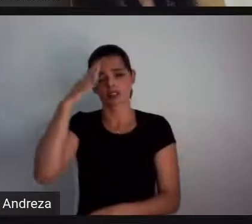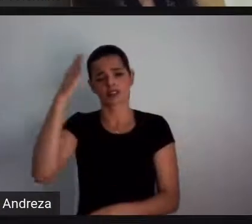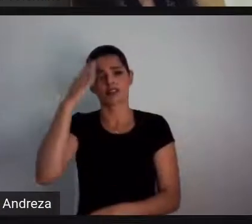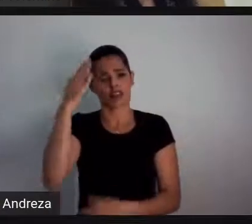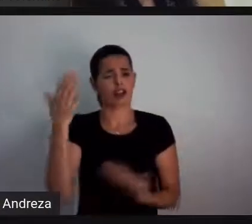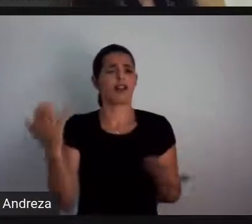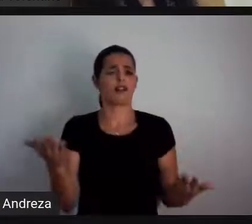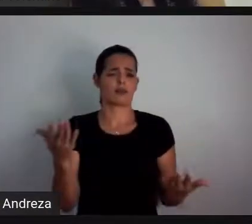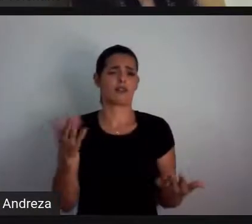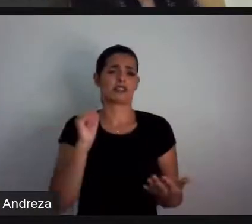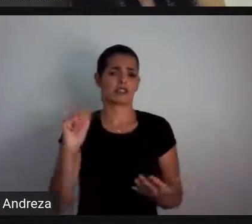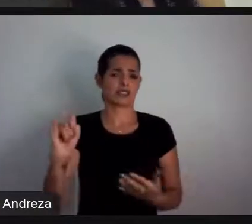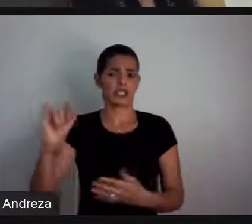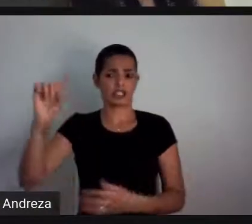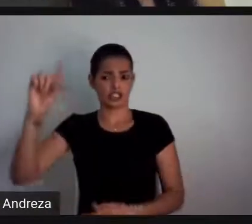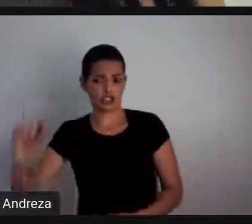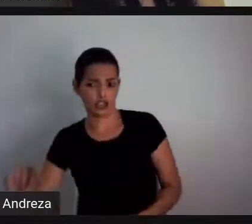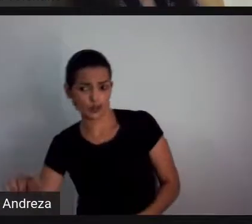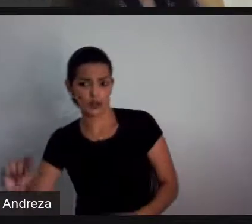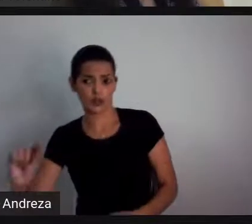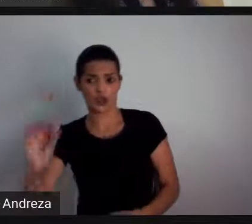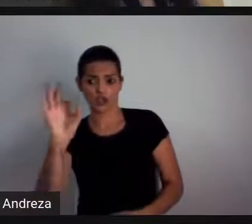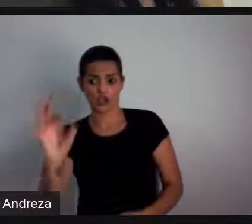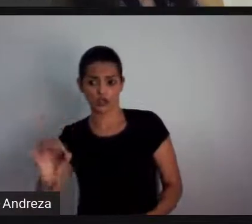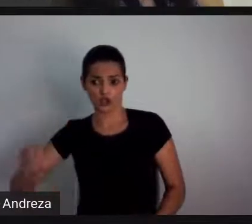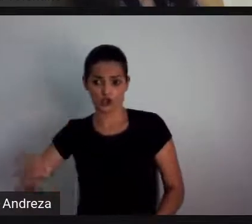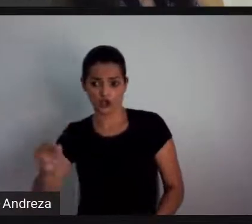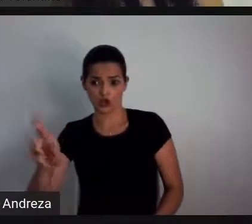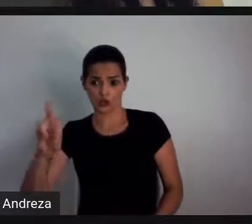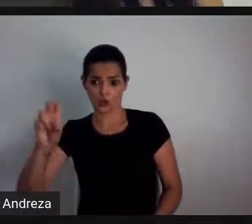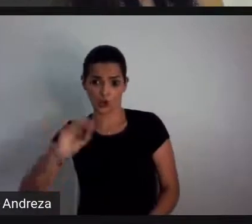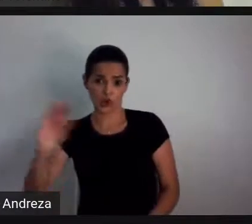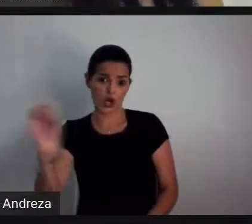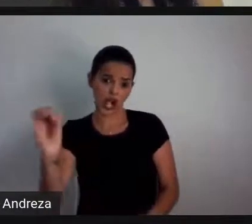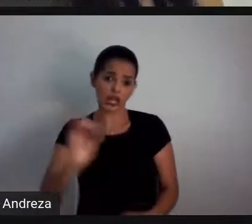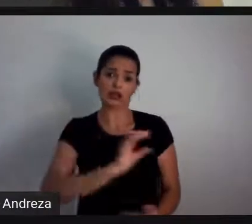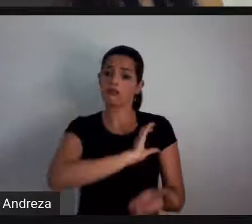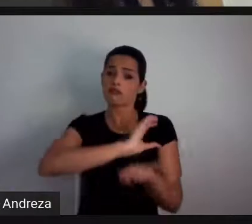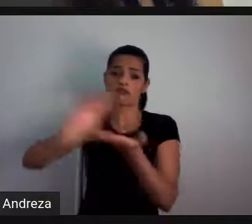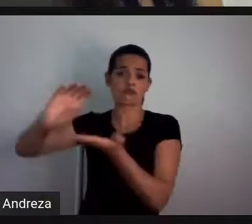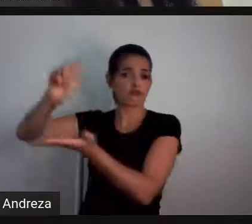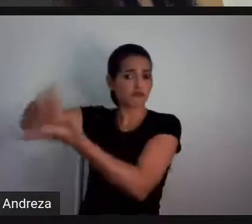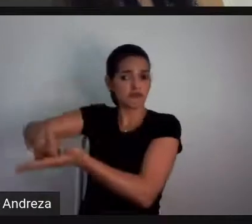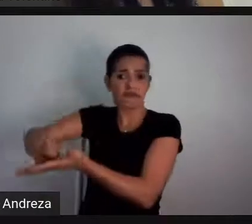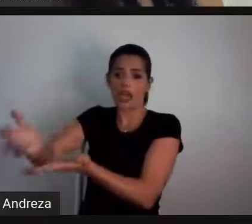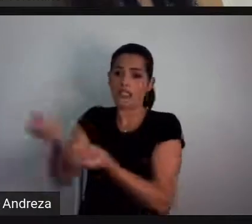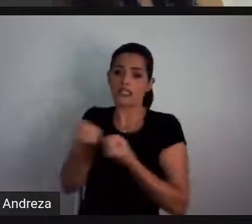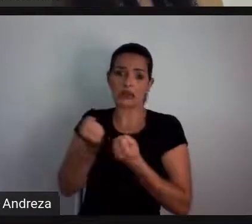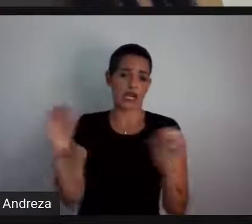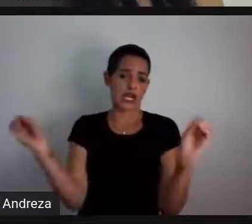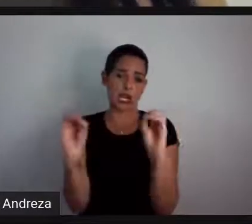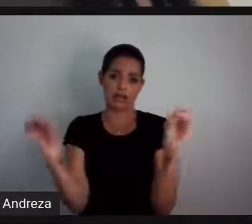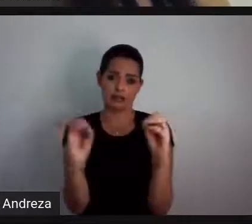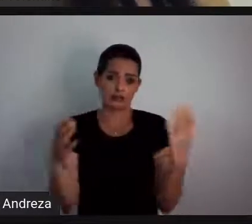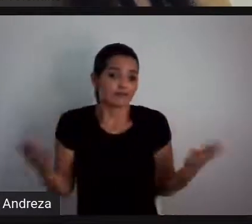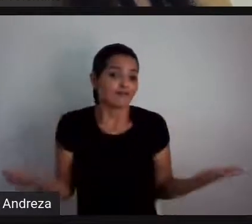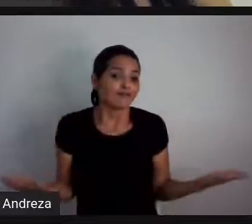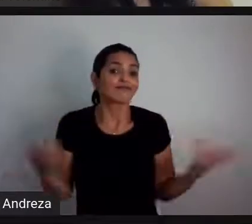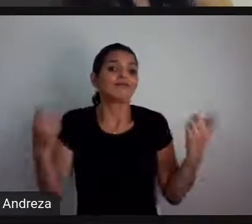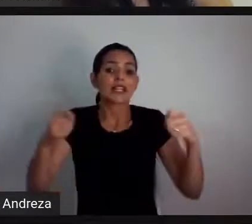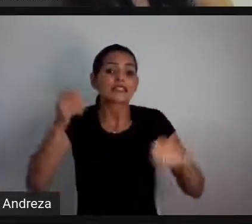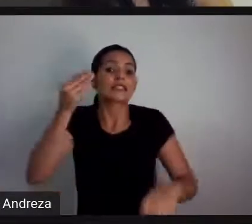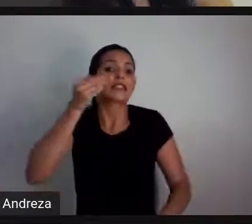principal, elas precisam também abrir mão um pouco, né, da taxa, enfim, né? Então, acho que começaria por aí, né, fazer tentar